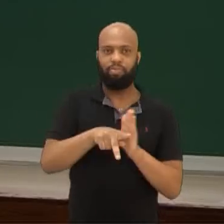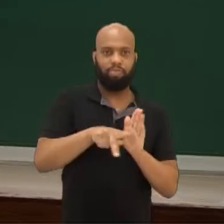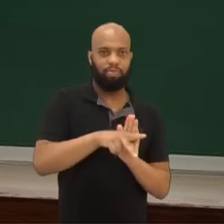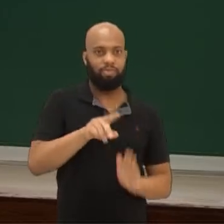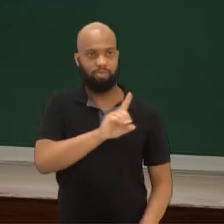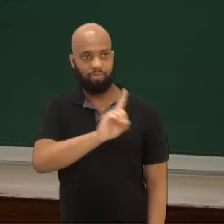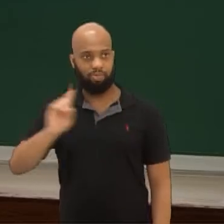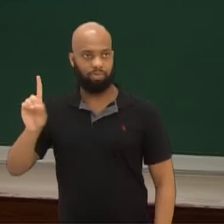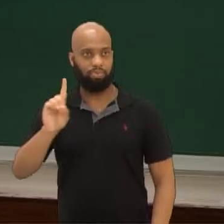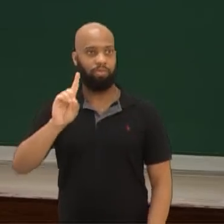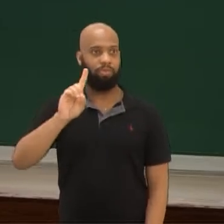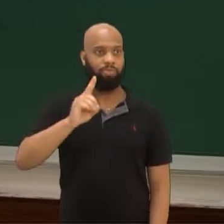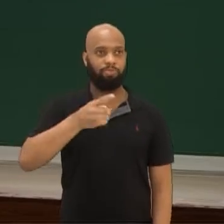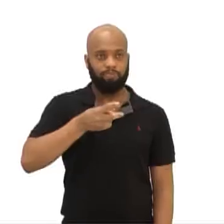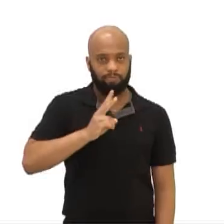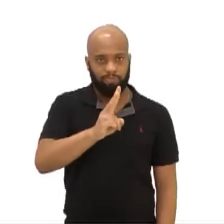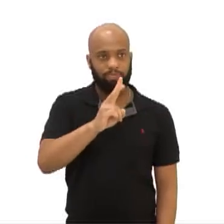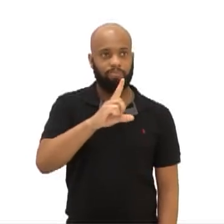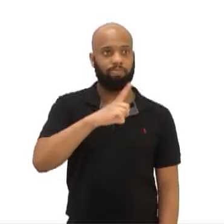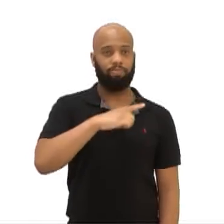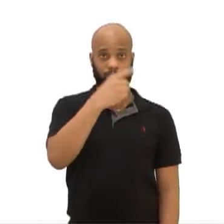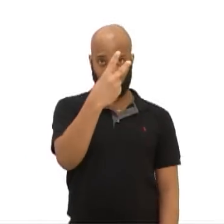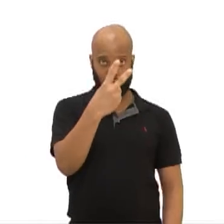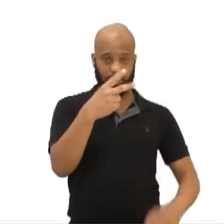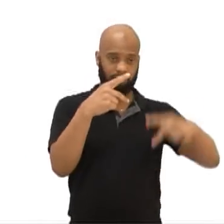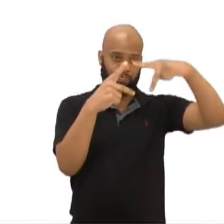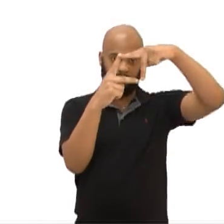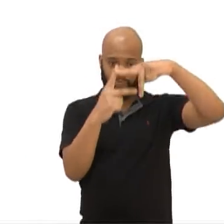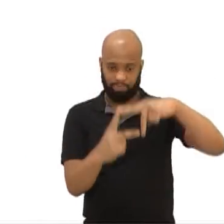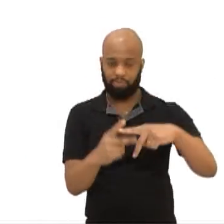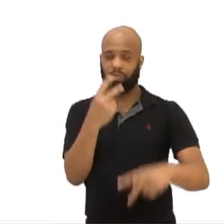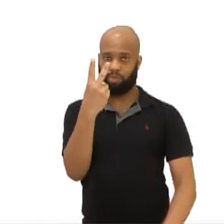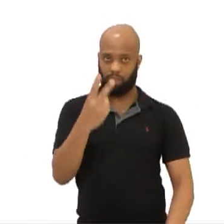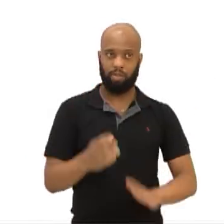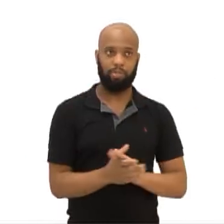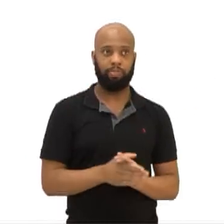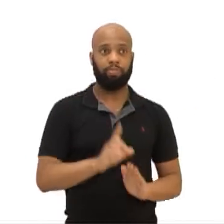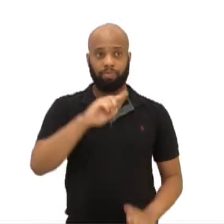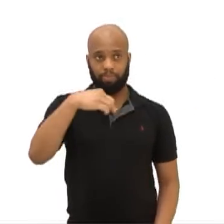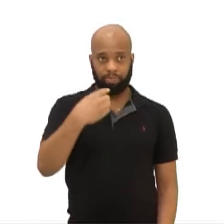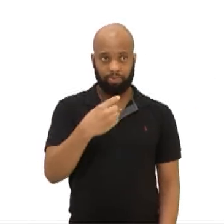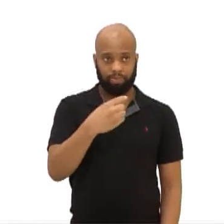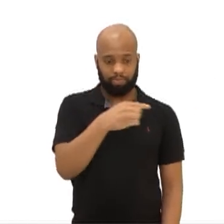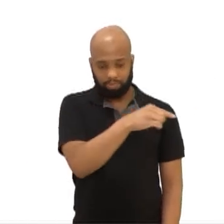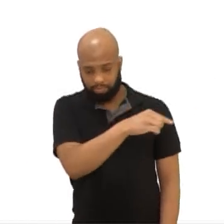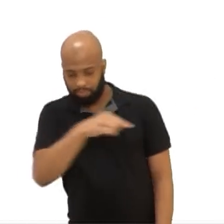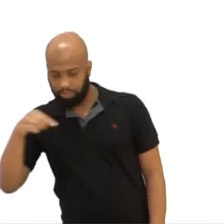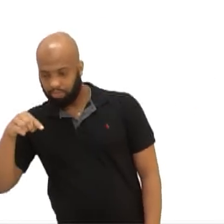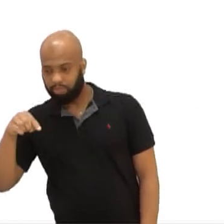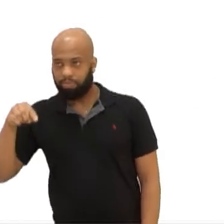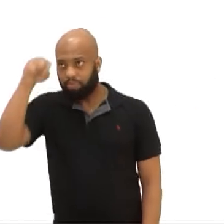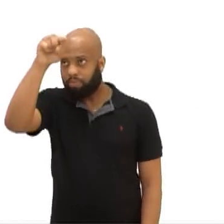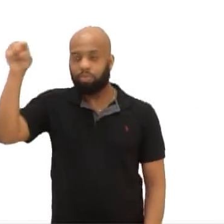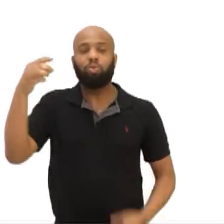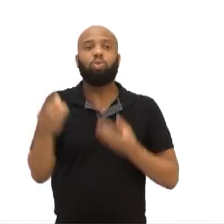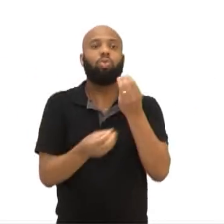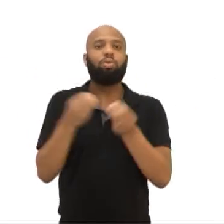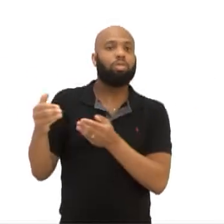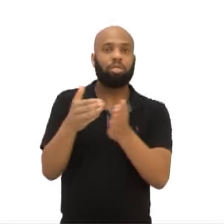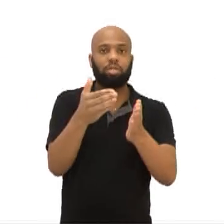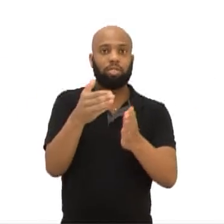direita. E percorreu mais 2 casas. 1, 2. A partir daqui, como que foi o caminho